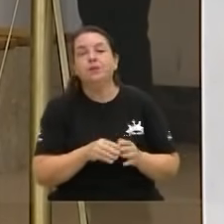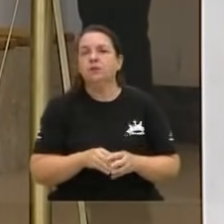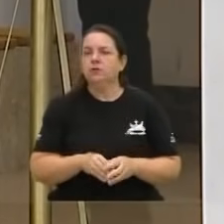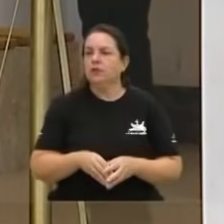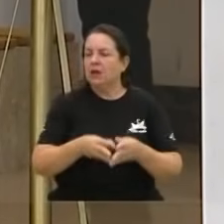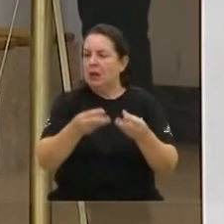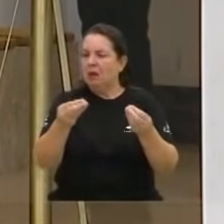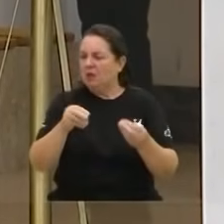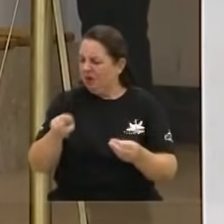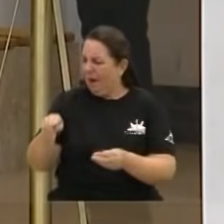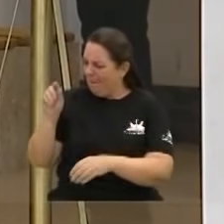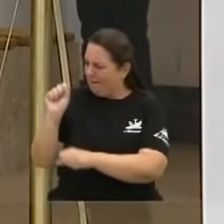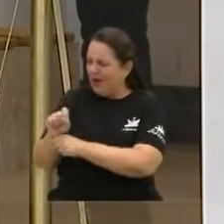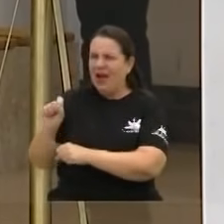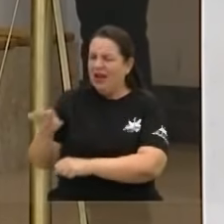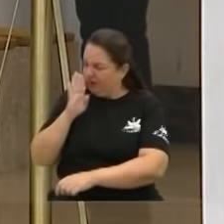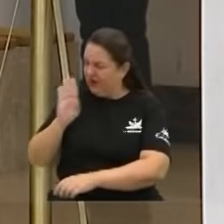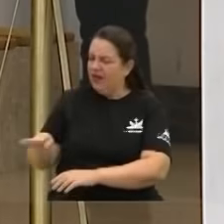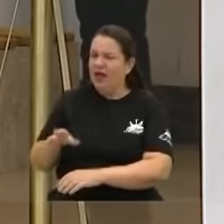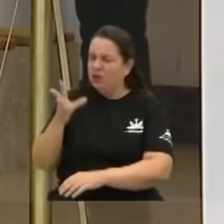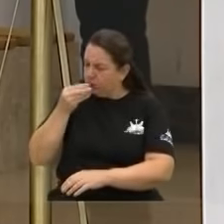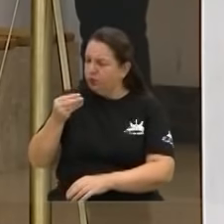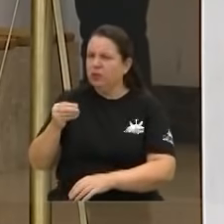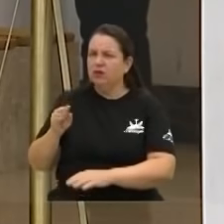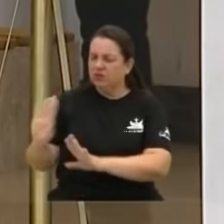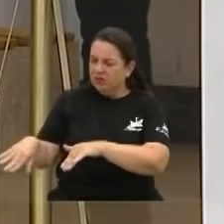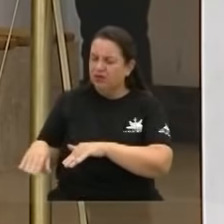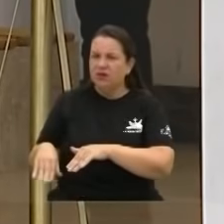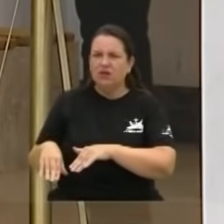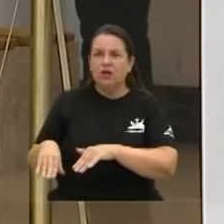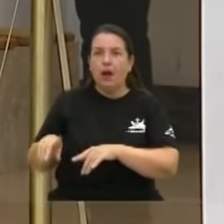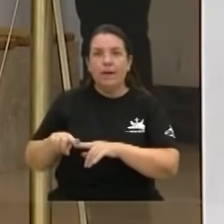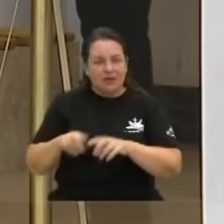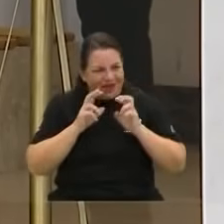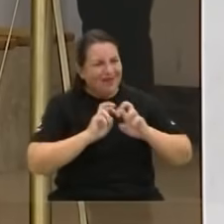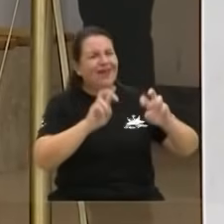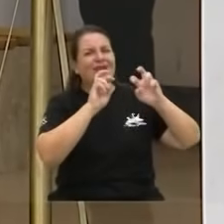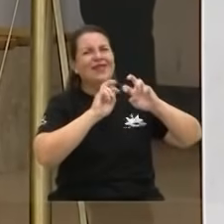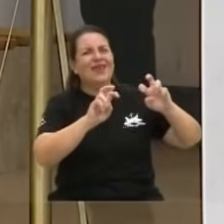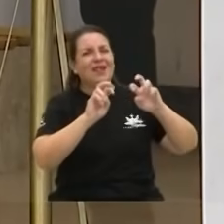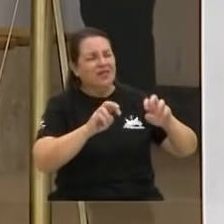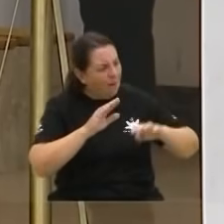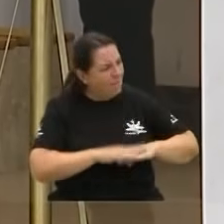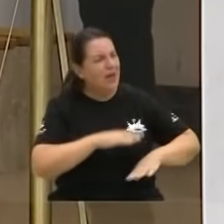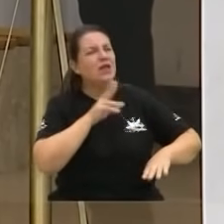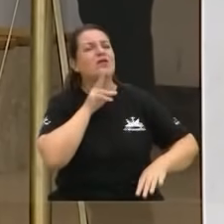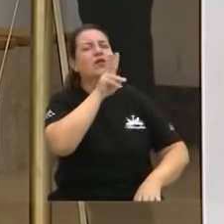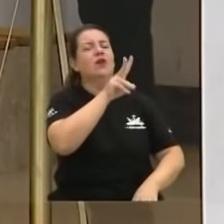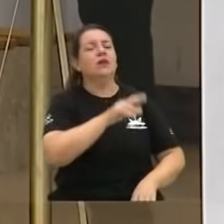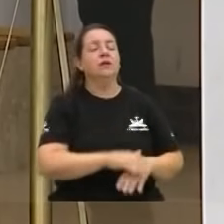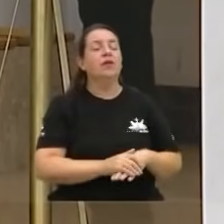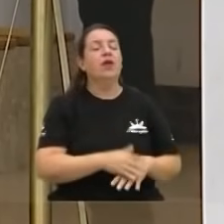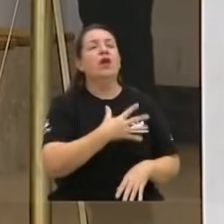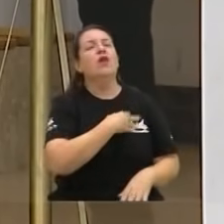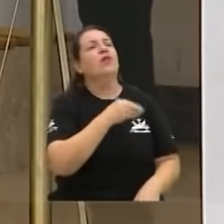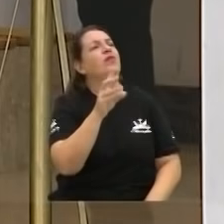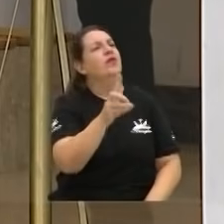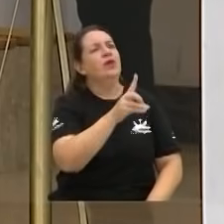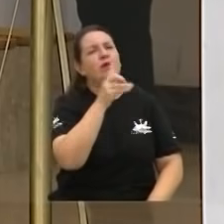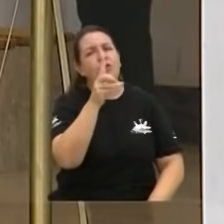Muitos repreendiam para que ele se calasse, mas ele gritava ainda mais: Filho de